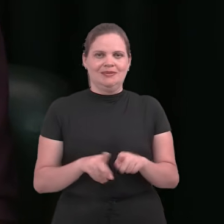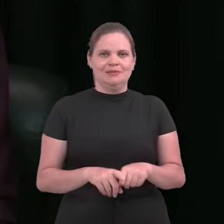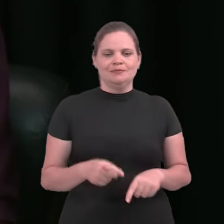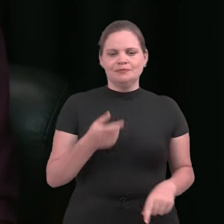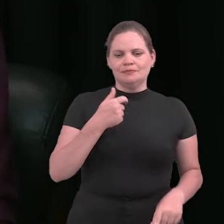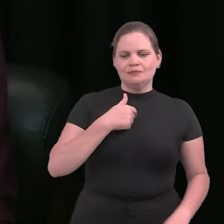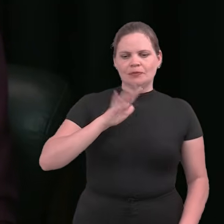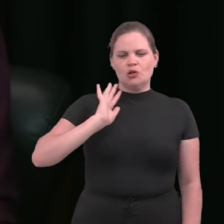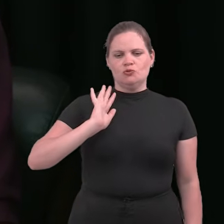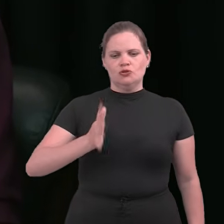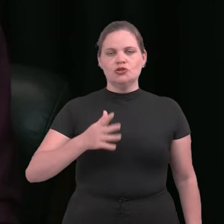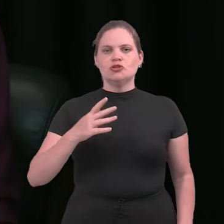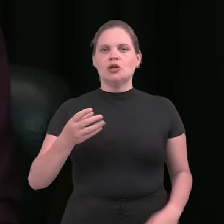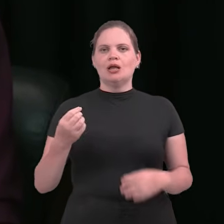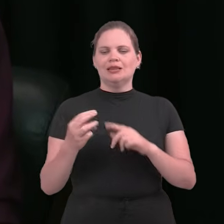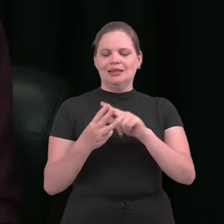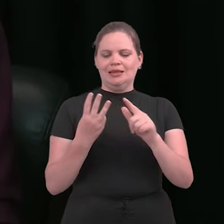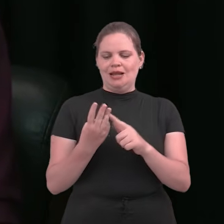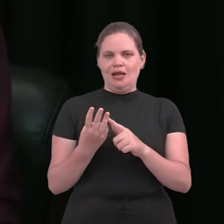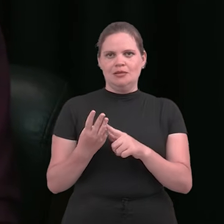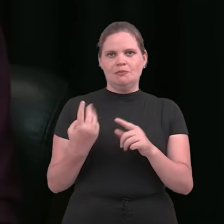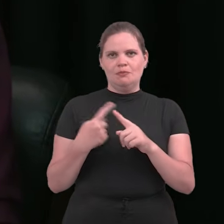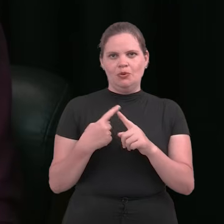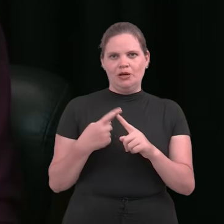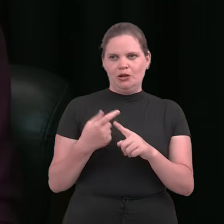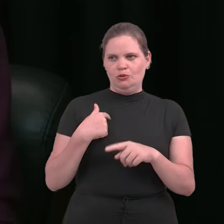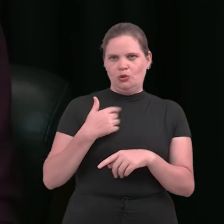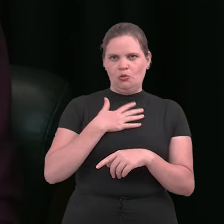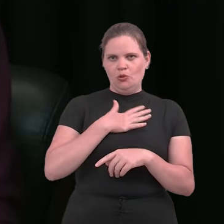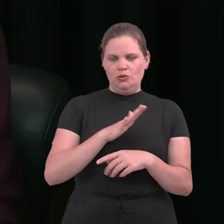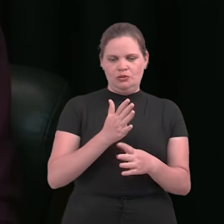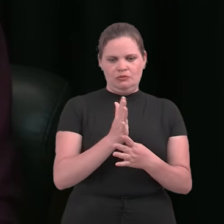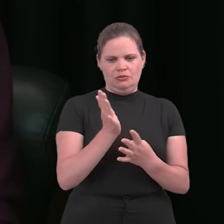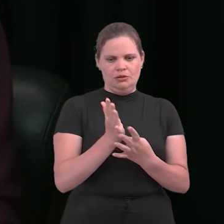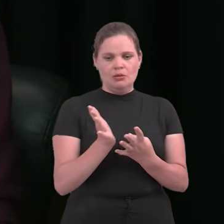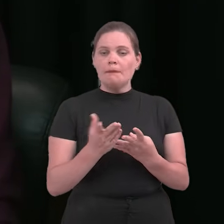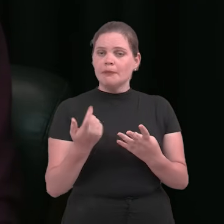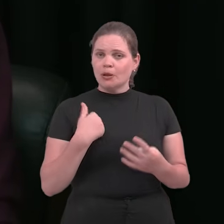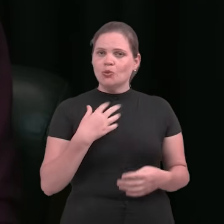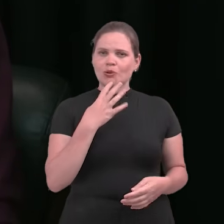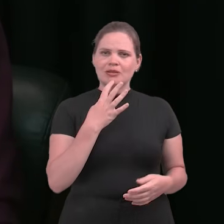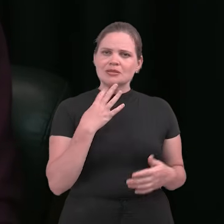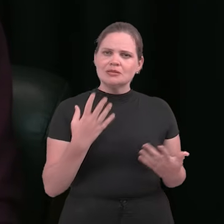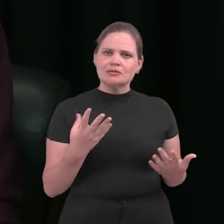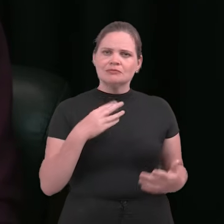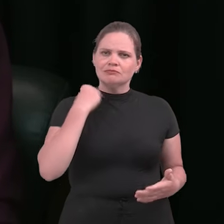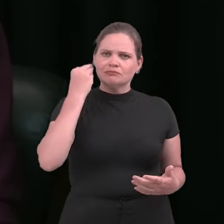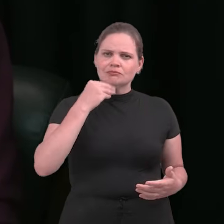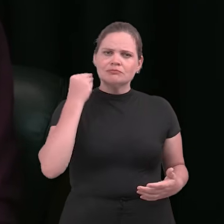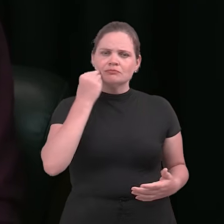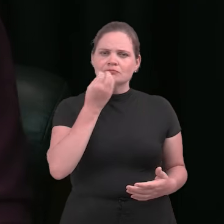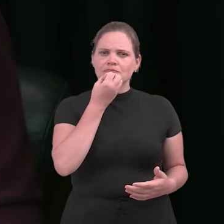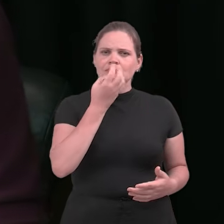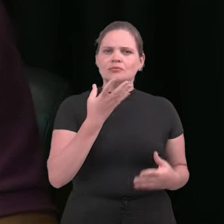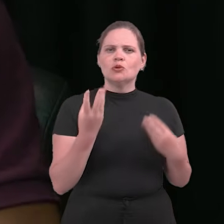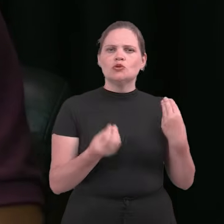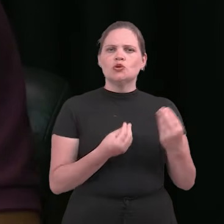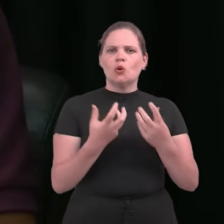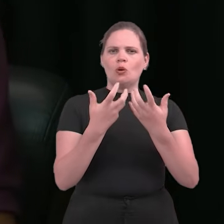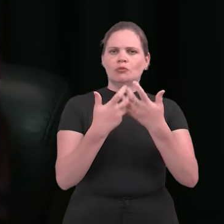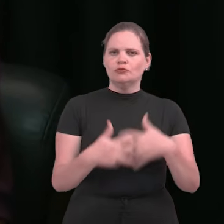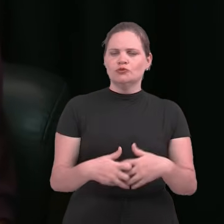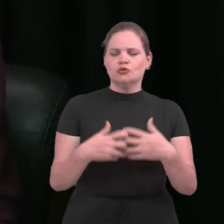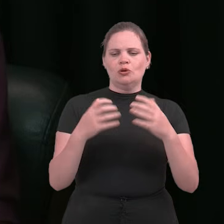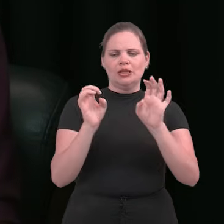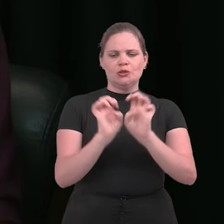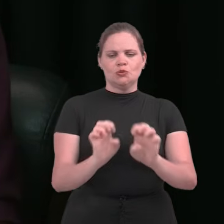já movimentei 3 vezes, não porque eu não gostava dos outros ramos, Para mas conhecer. para ter um pouquinho mais de conhecimento de toda a estrutura do